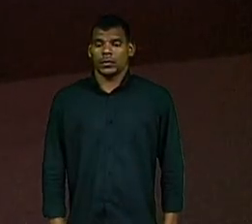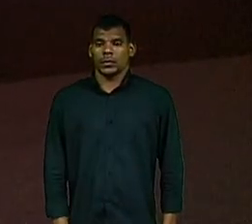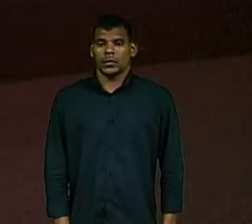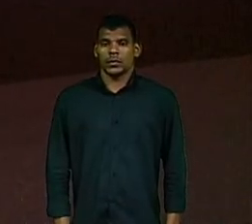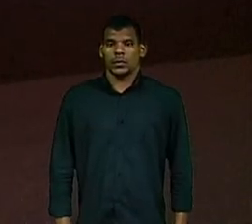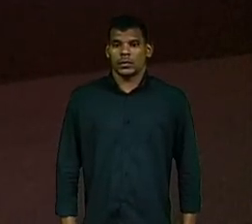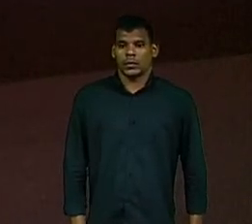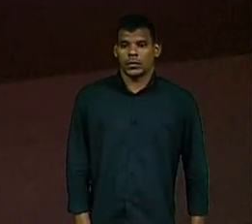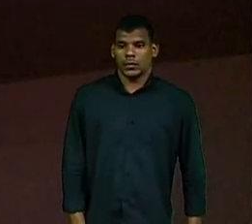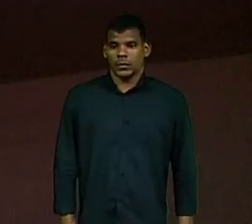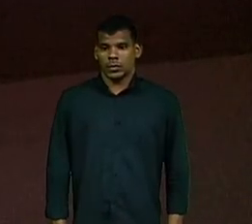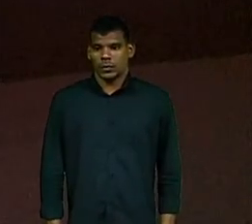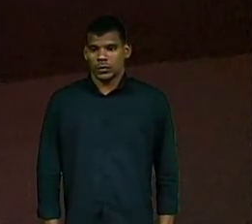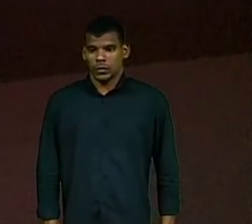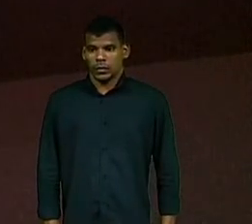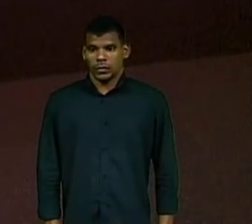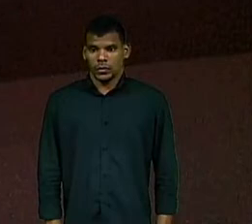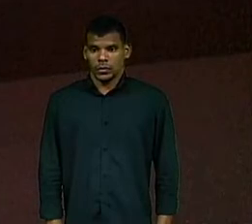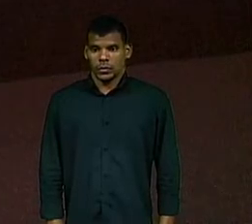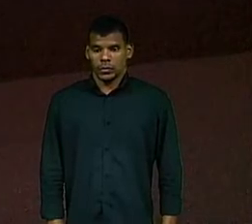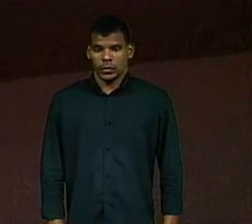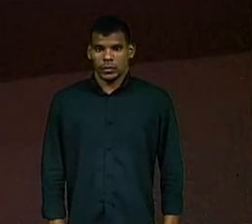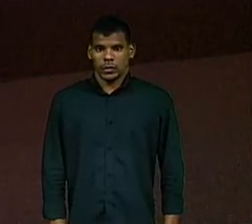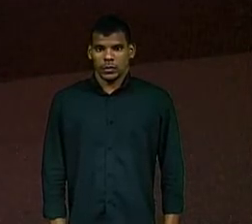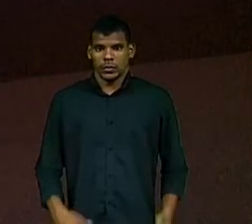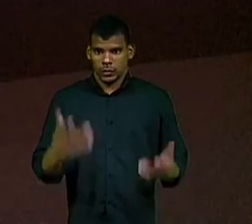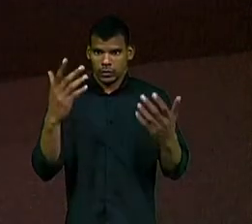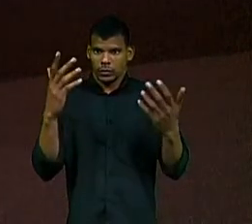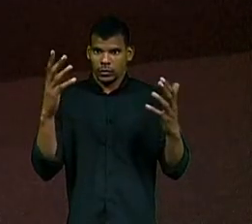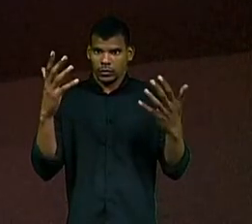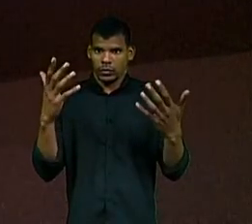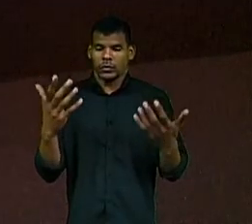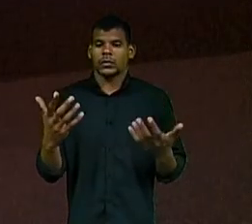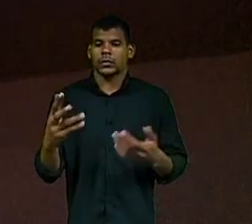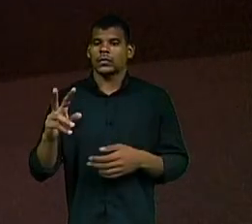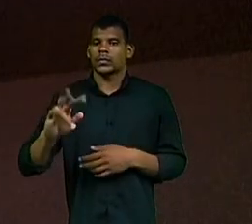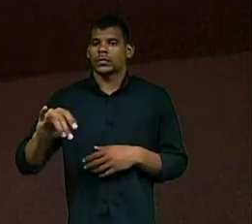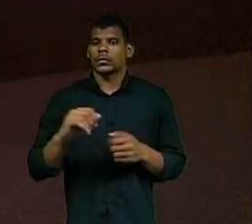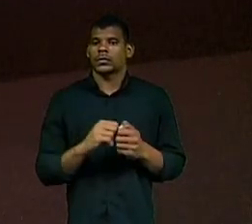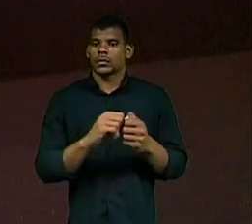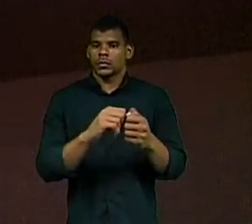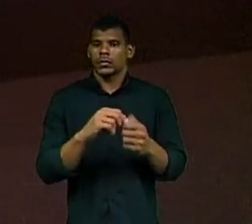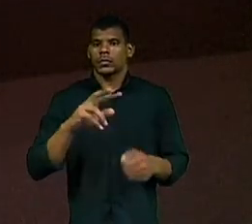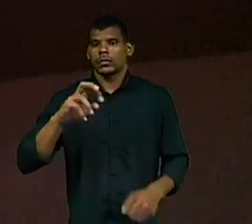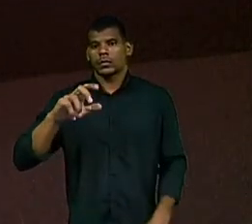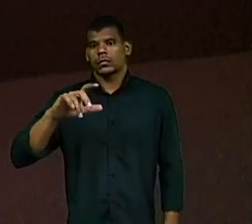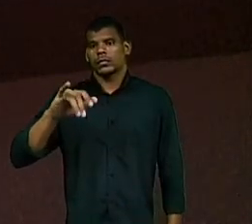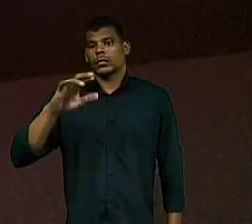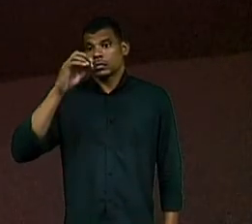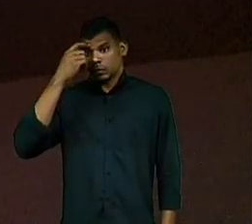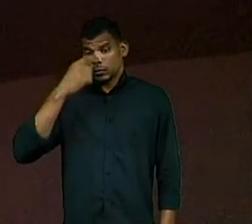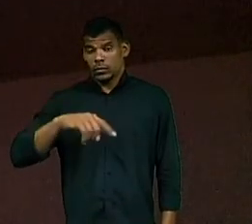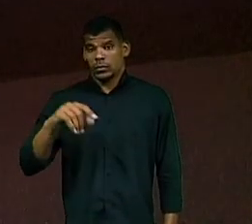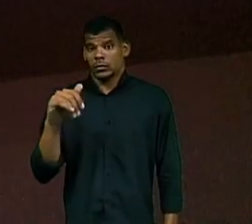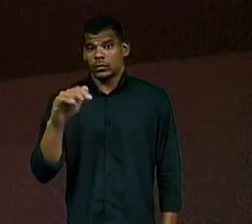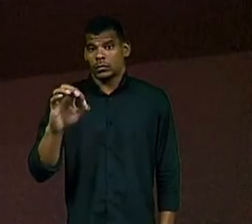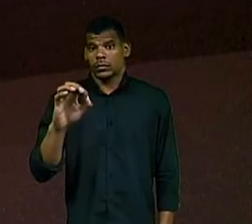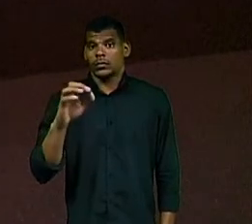não vai levar eu ei Parabéns viu Você vai para o veleiro dia 10